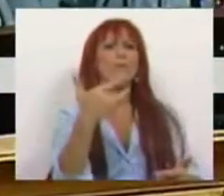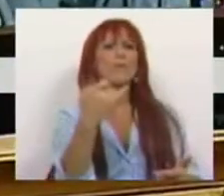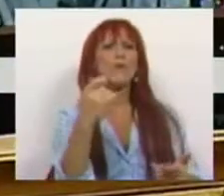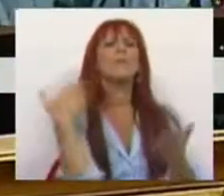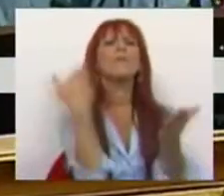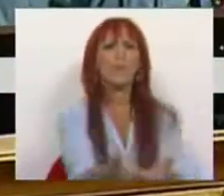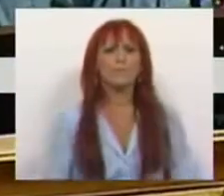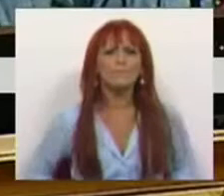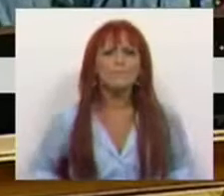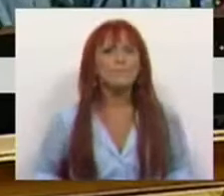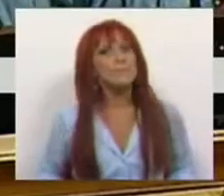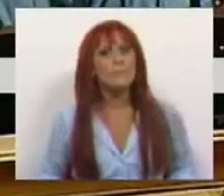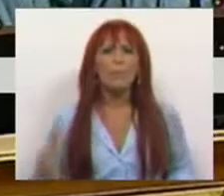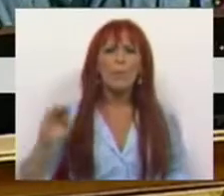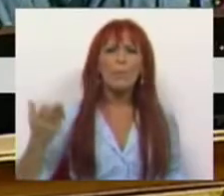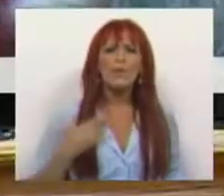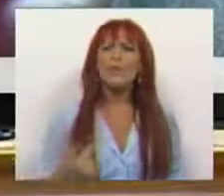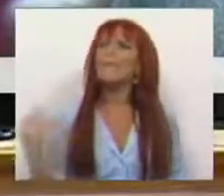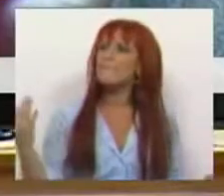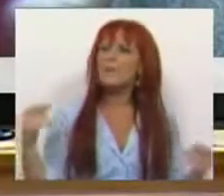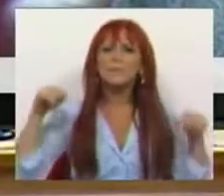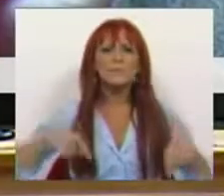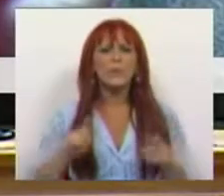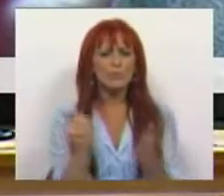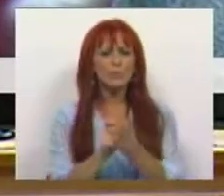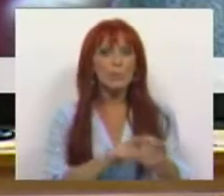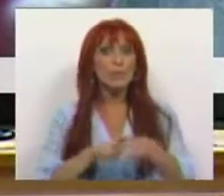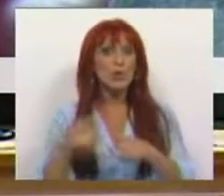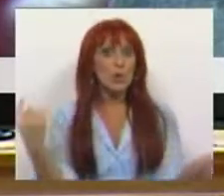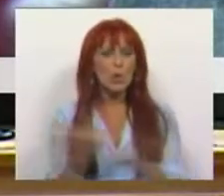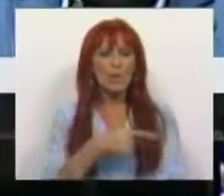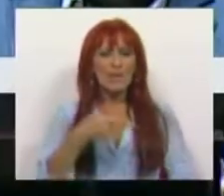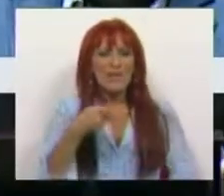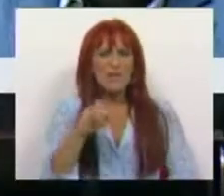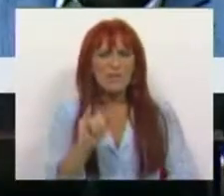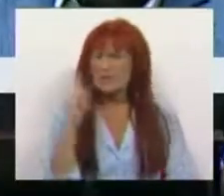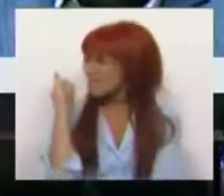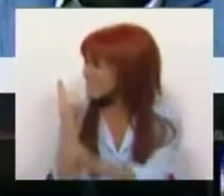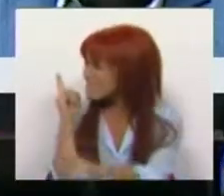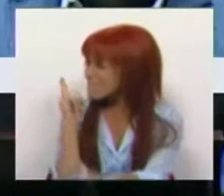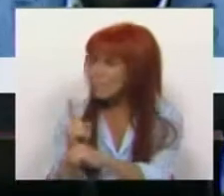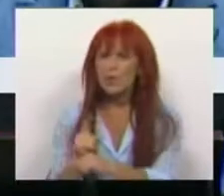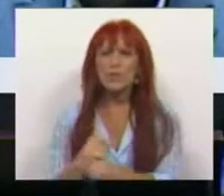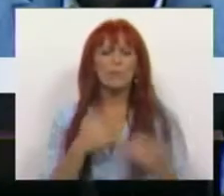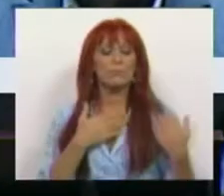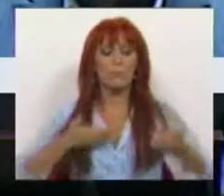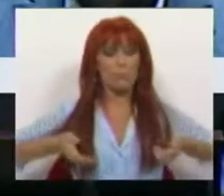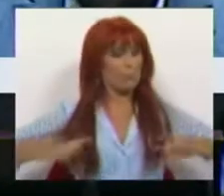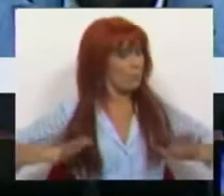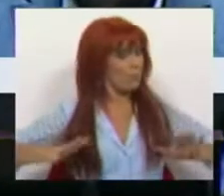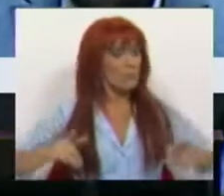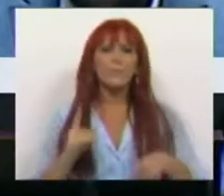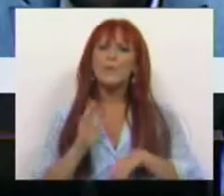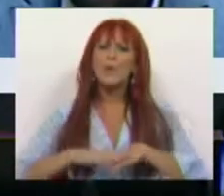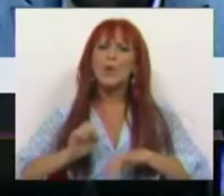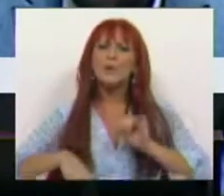a PT à Altice. O PSD que reconheceu aqui que há uma agenda política na compra da TVI é o mesmo que se desresponsabiliza pelo que